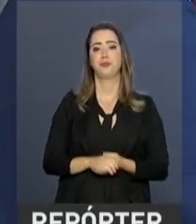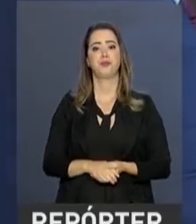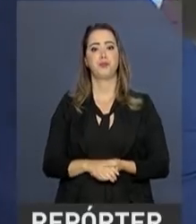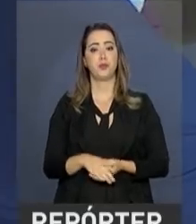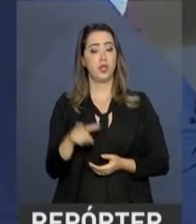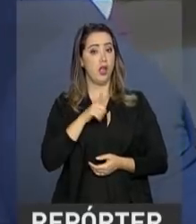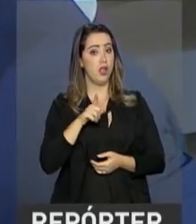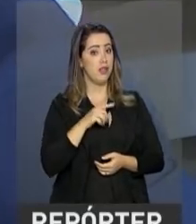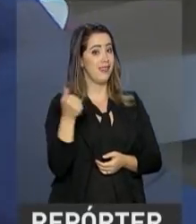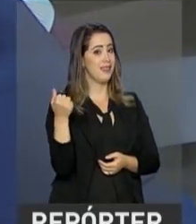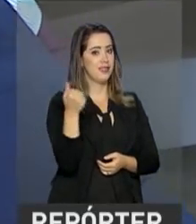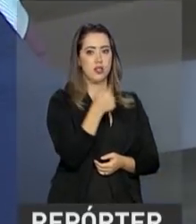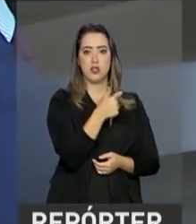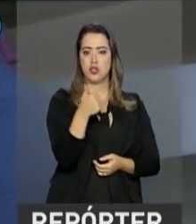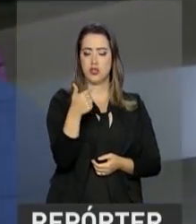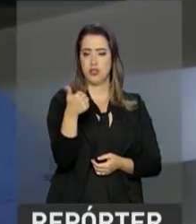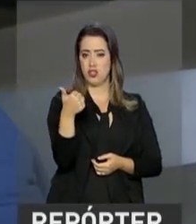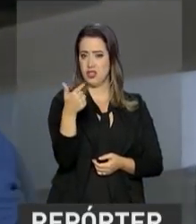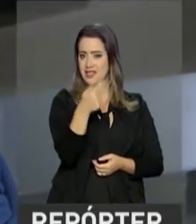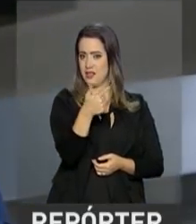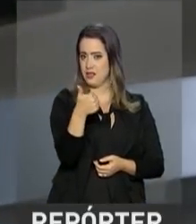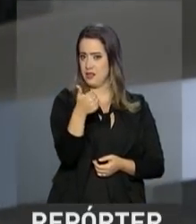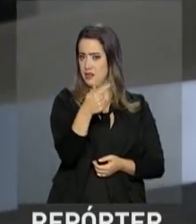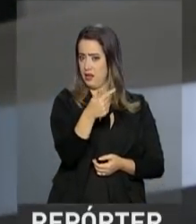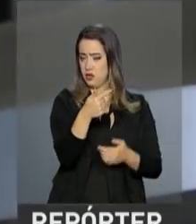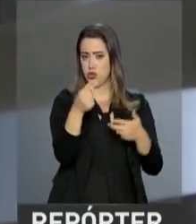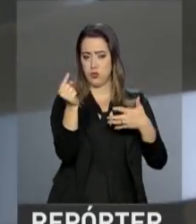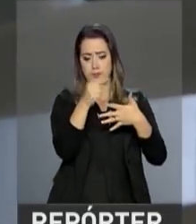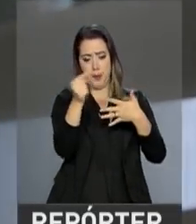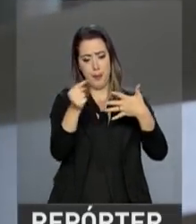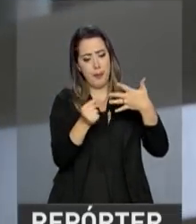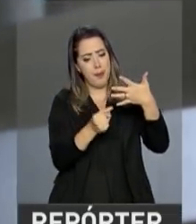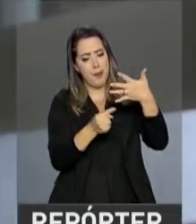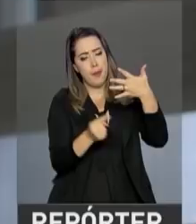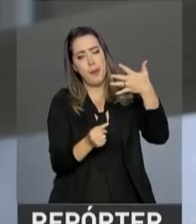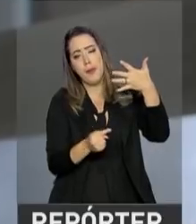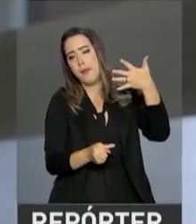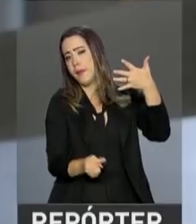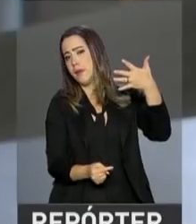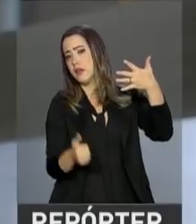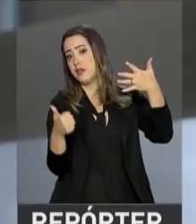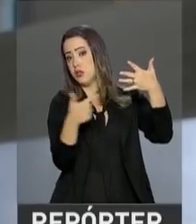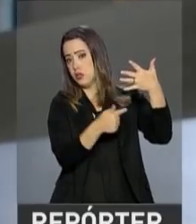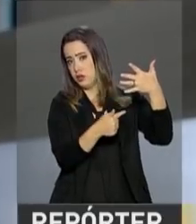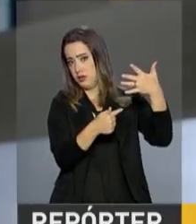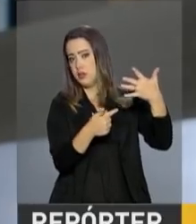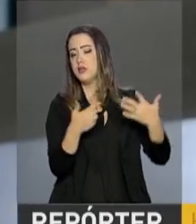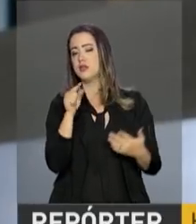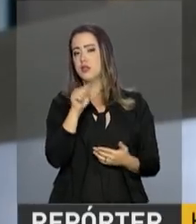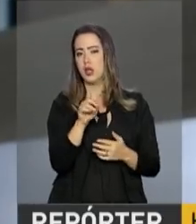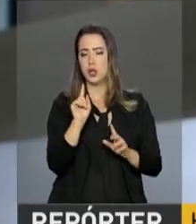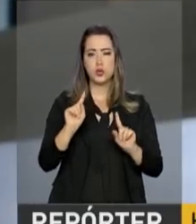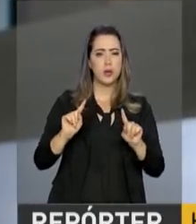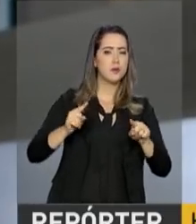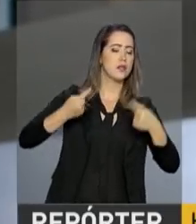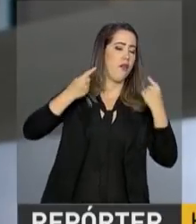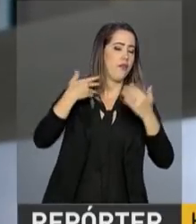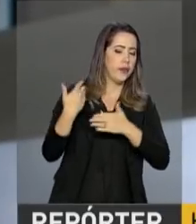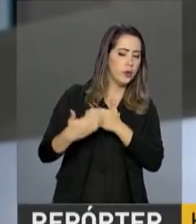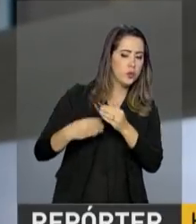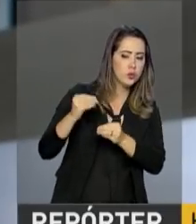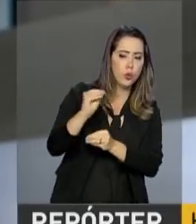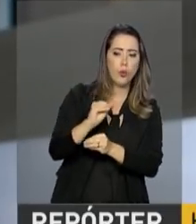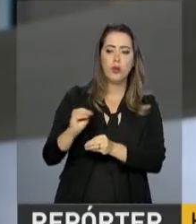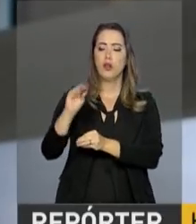169 metas ângulo na idéia de um conjunto de objetivos metas e desafios nem de desenvolvimento sustentável que